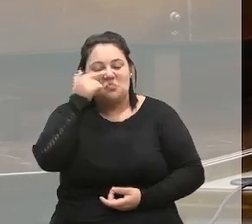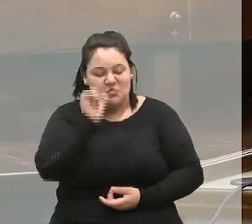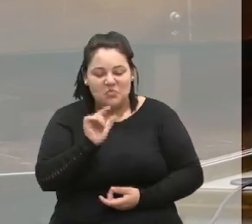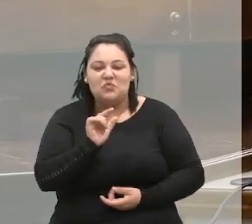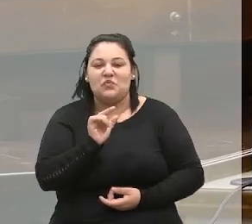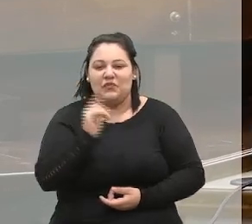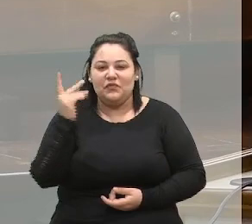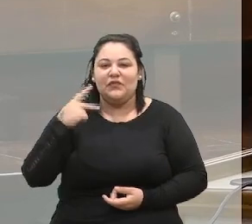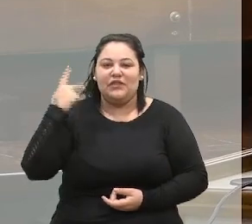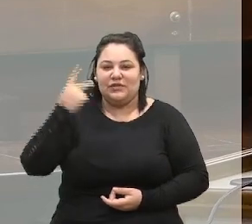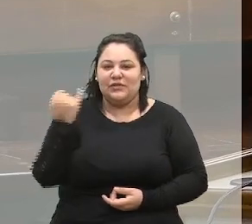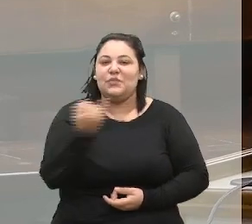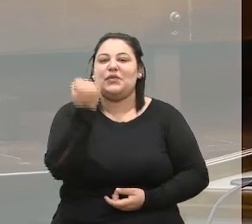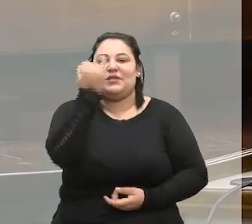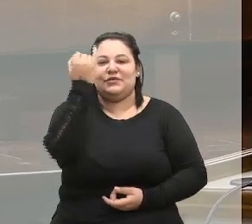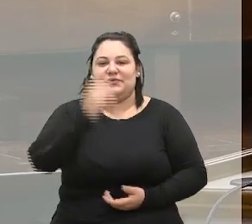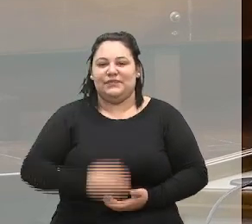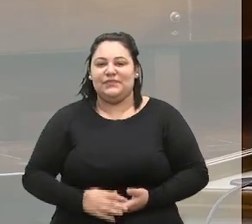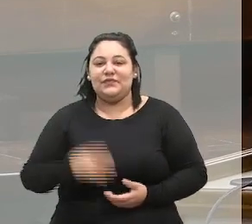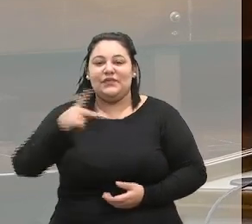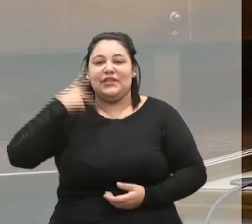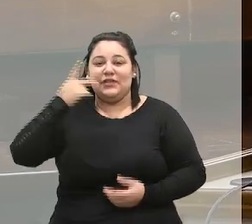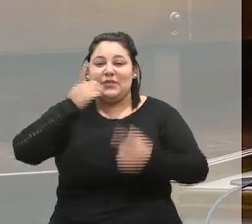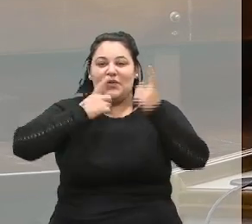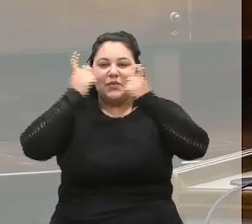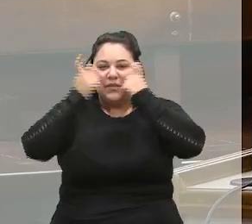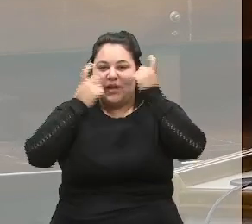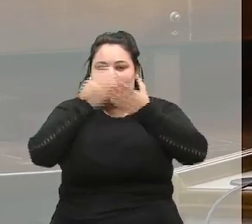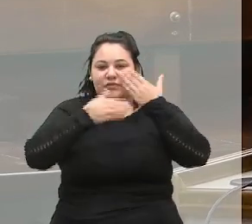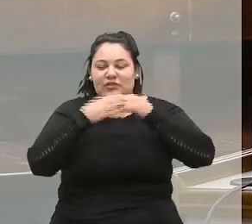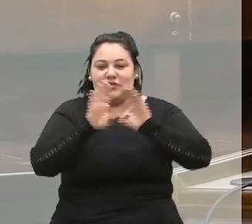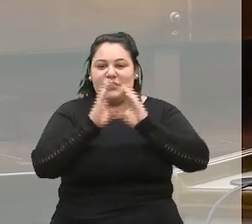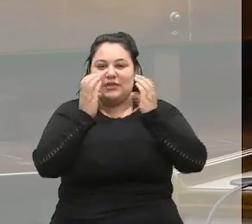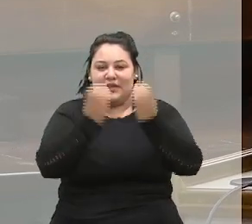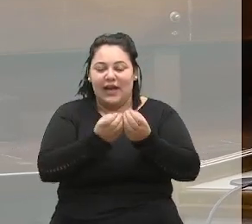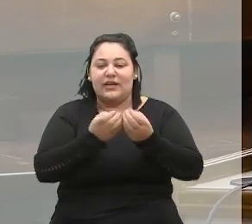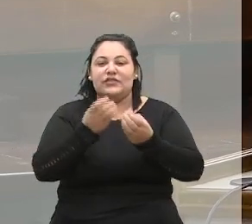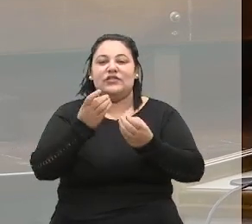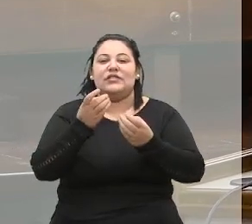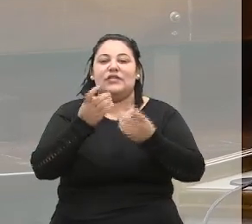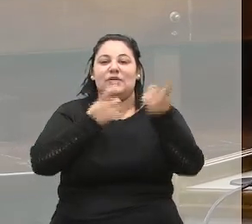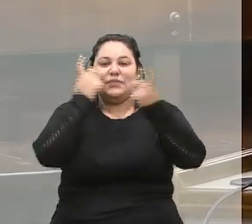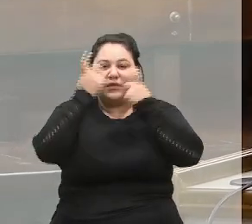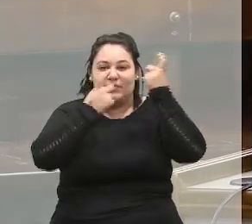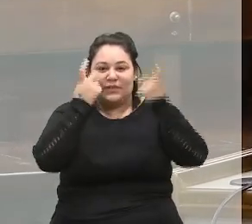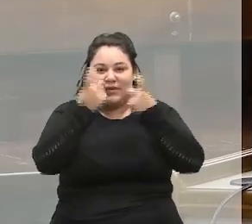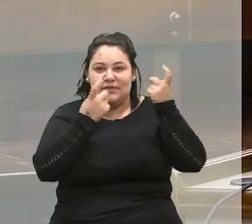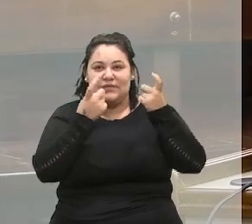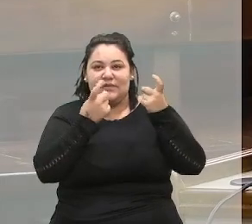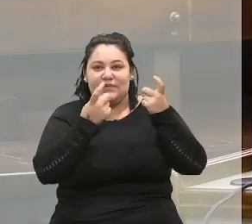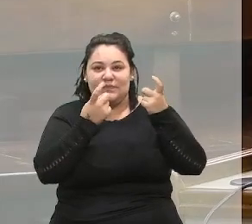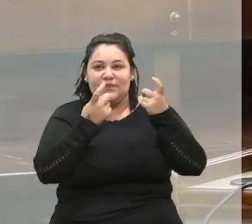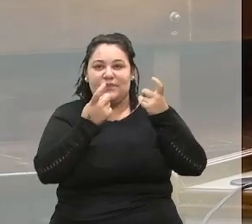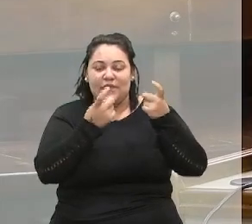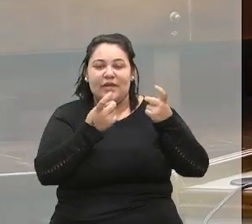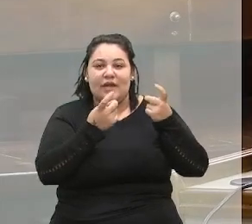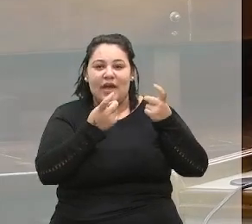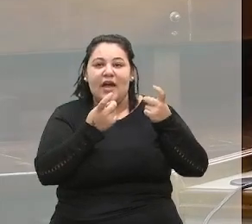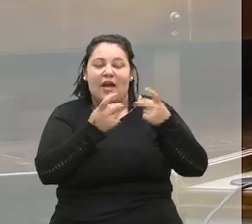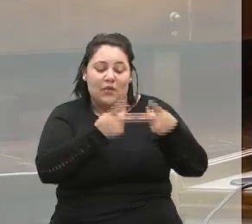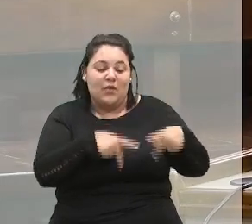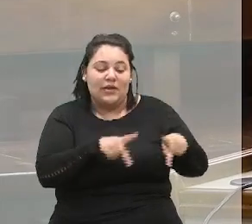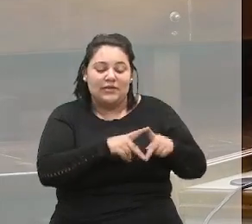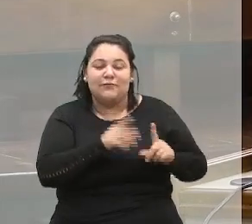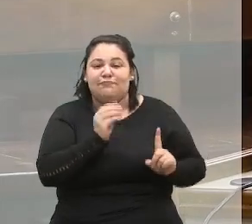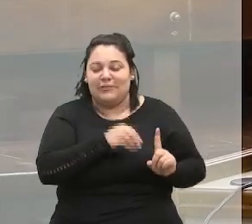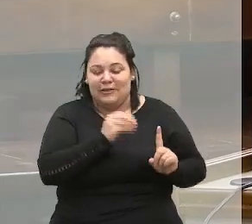vereador. Um vereador preocupado com as comunidades, preocupado com o povo carente, preocupado com aquelas pessoas